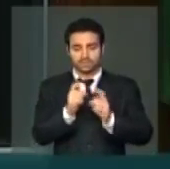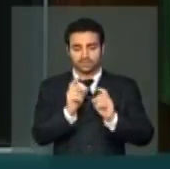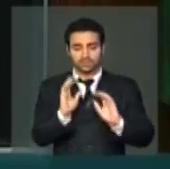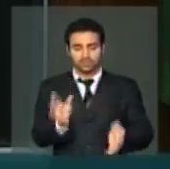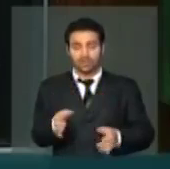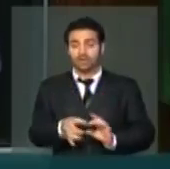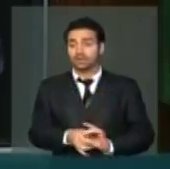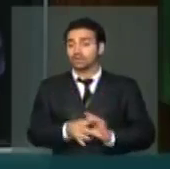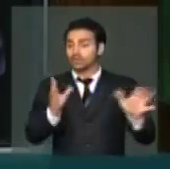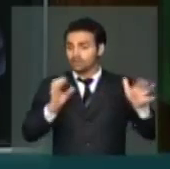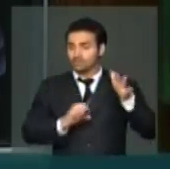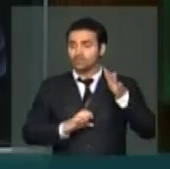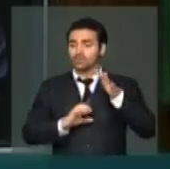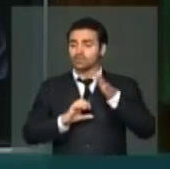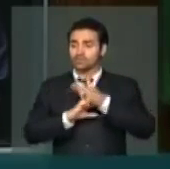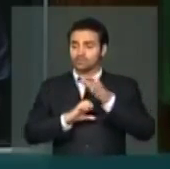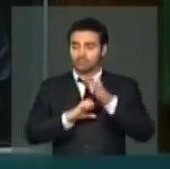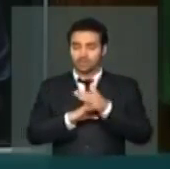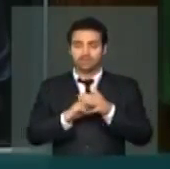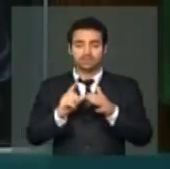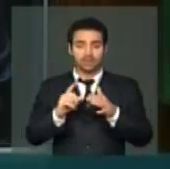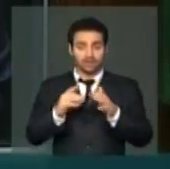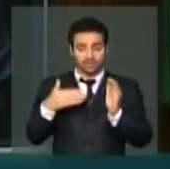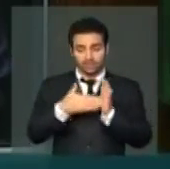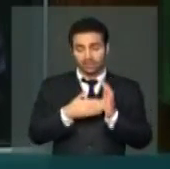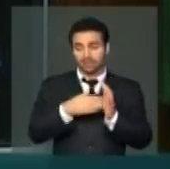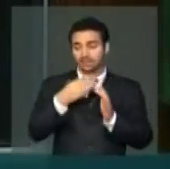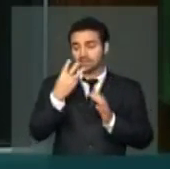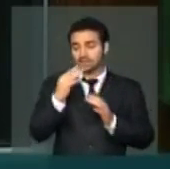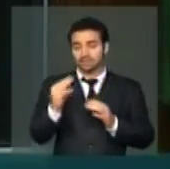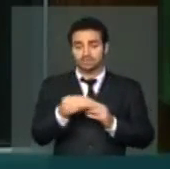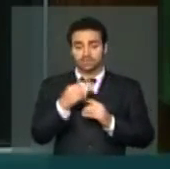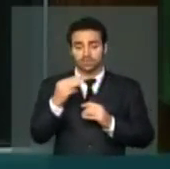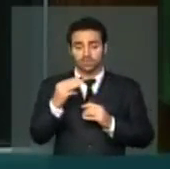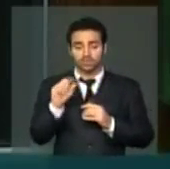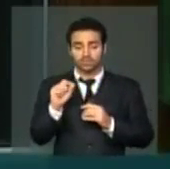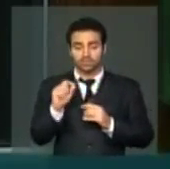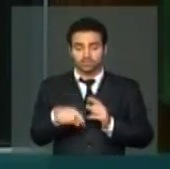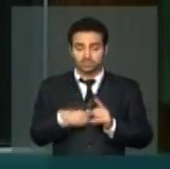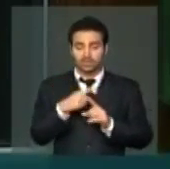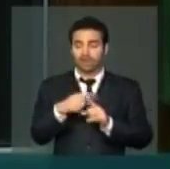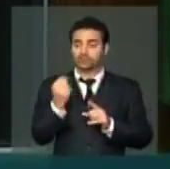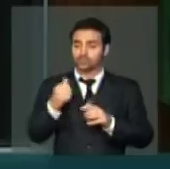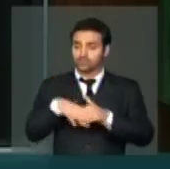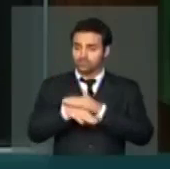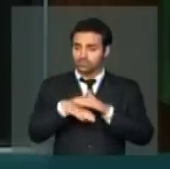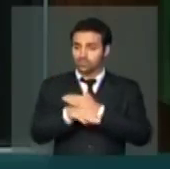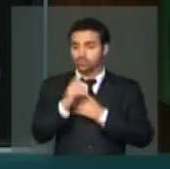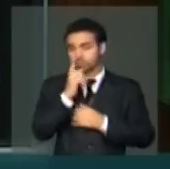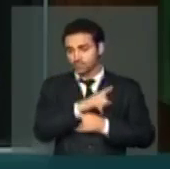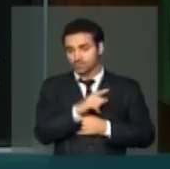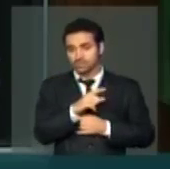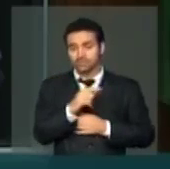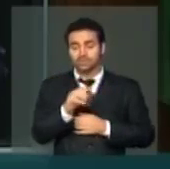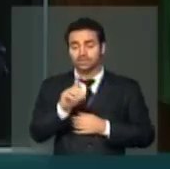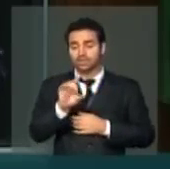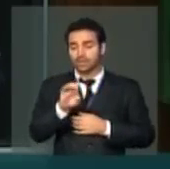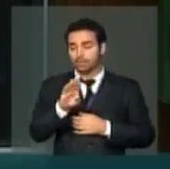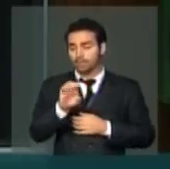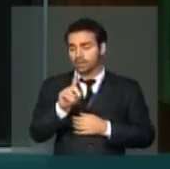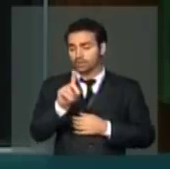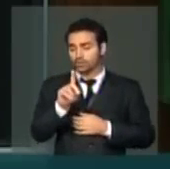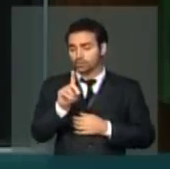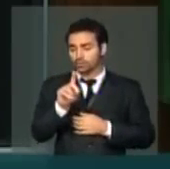a estatal para emitir até 3 bilhões de debêntures para reforçar seu caixa. Explico, debêntures